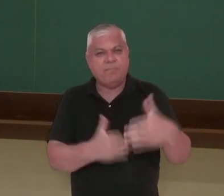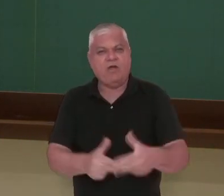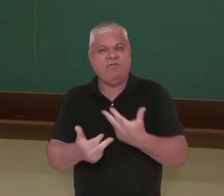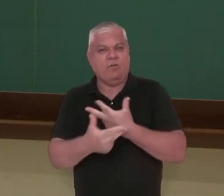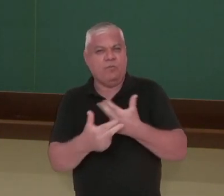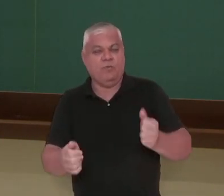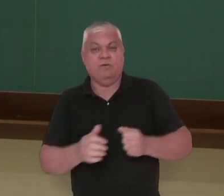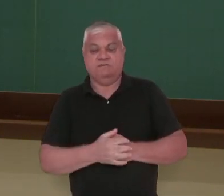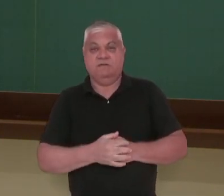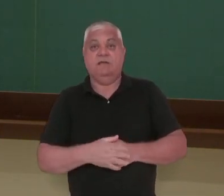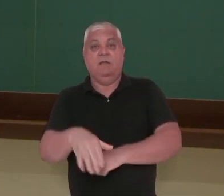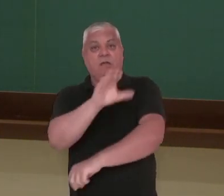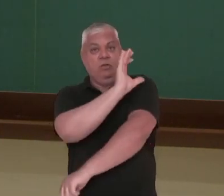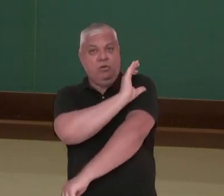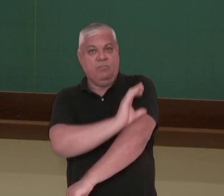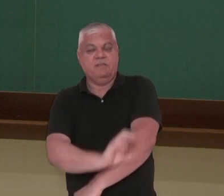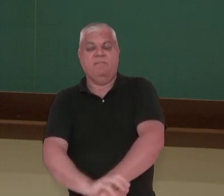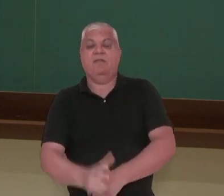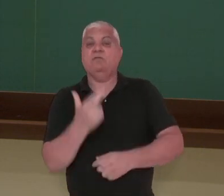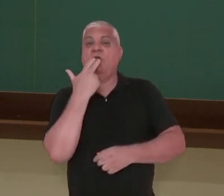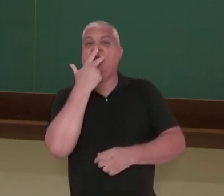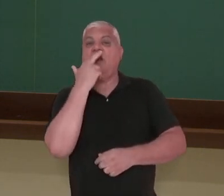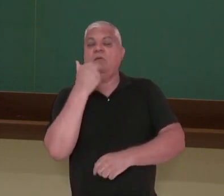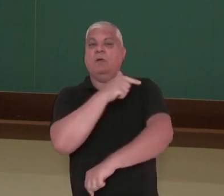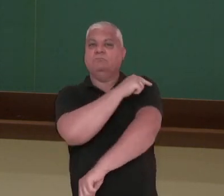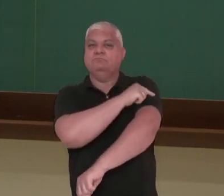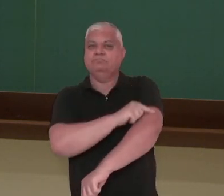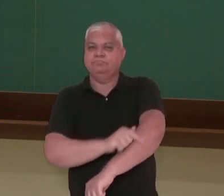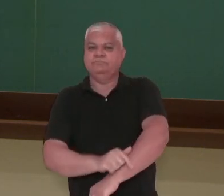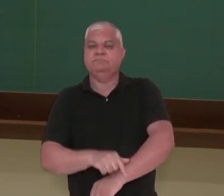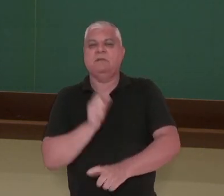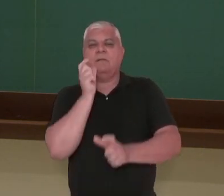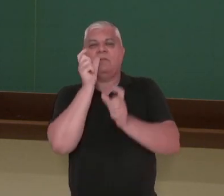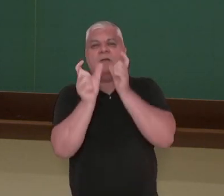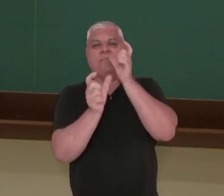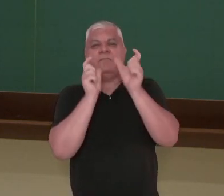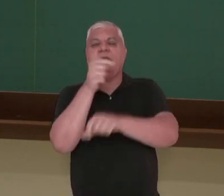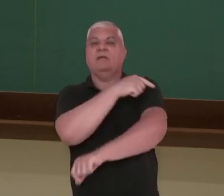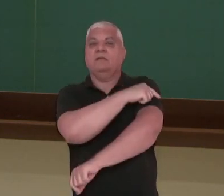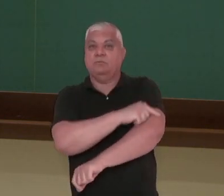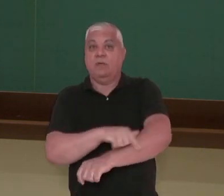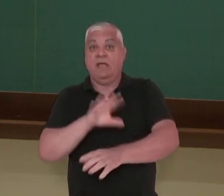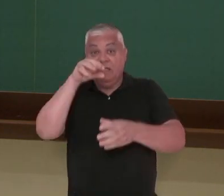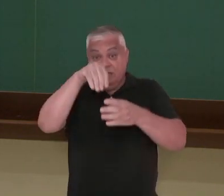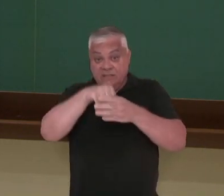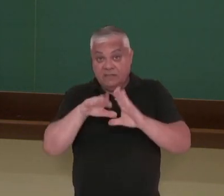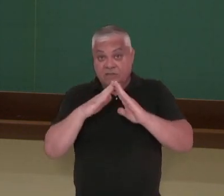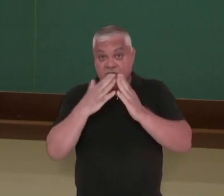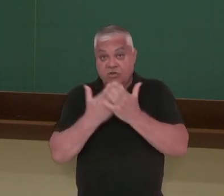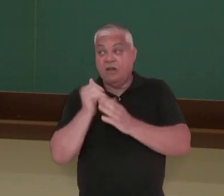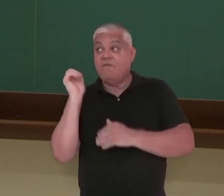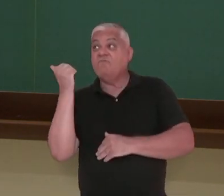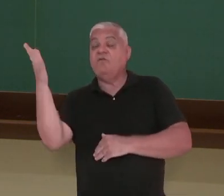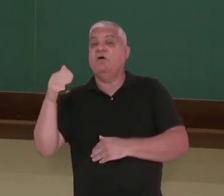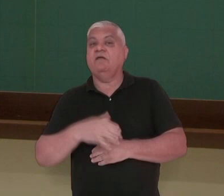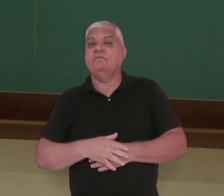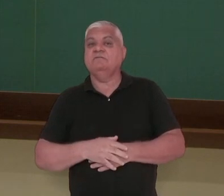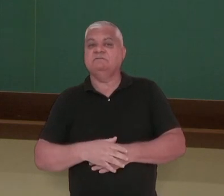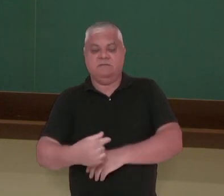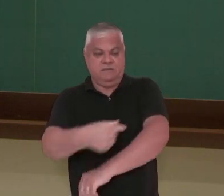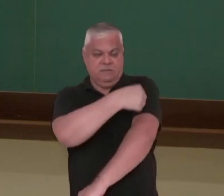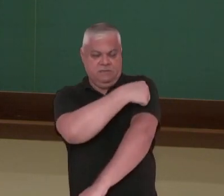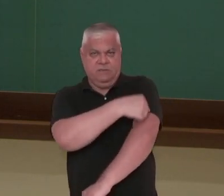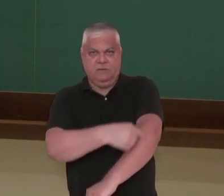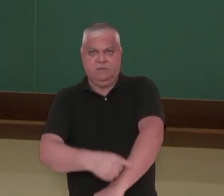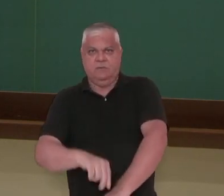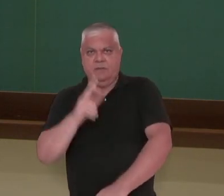Utilizar-se de comportamento e linguagem adequados dentro e fora da escola. Lembrando que quando você estiver com o uniforme escolar, mesmo que você